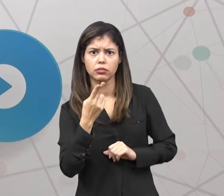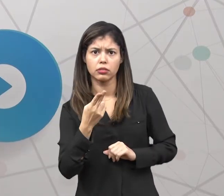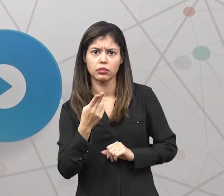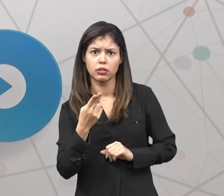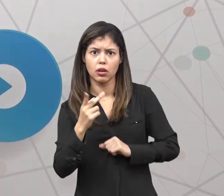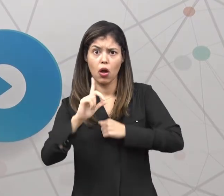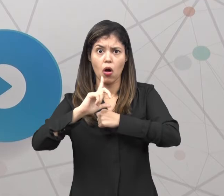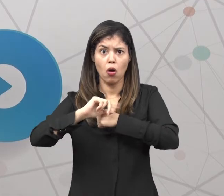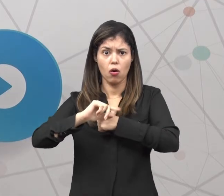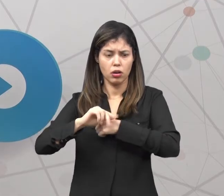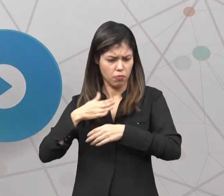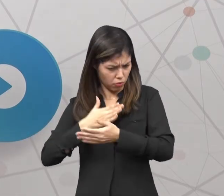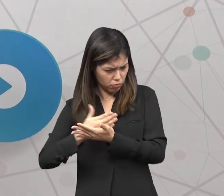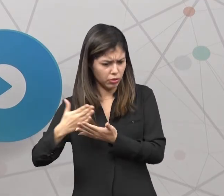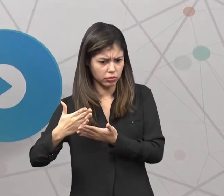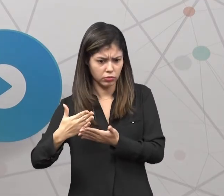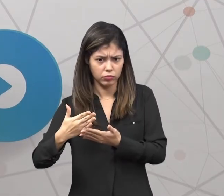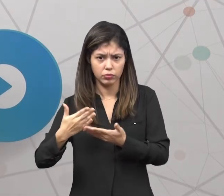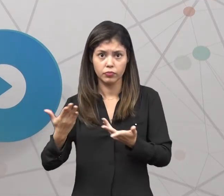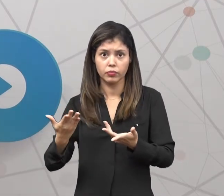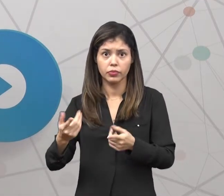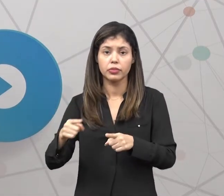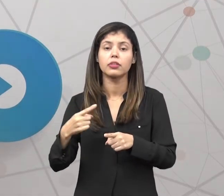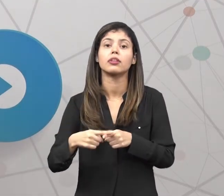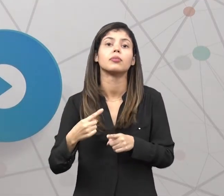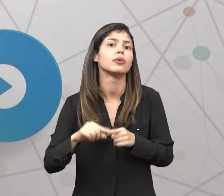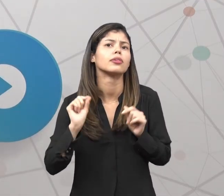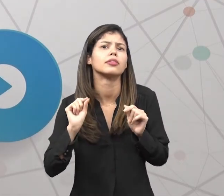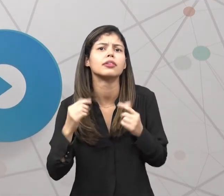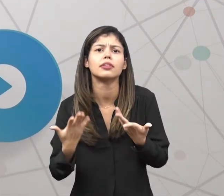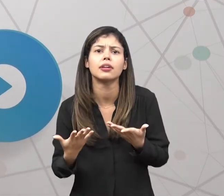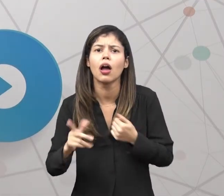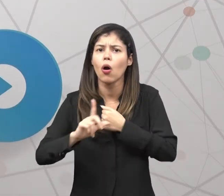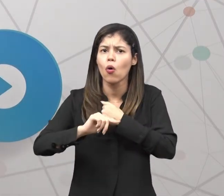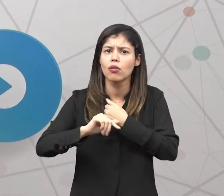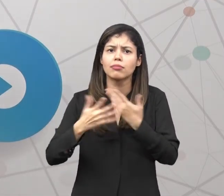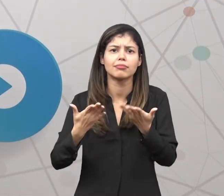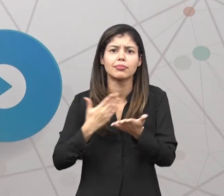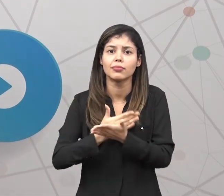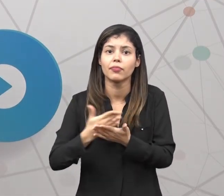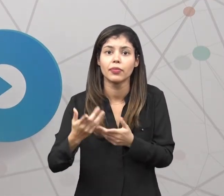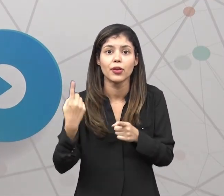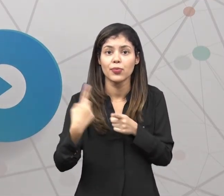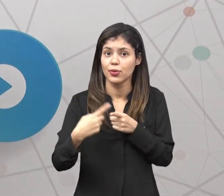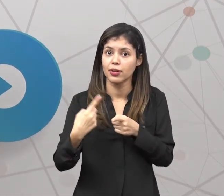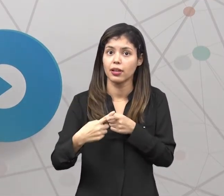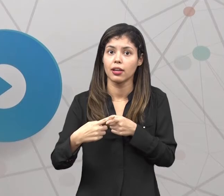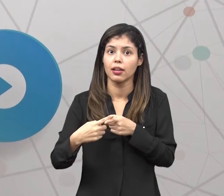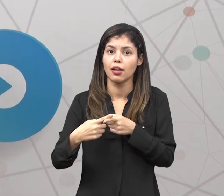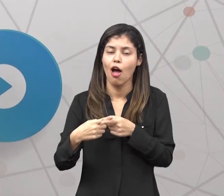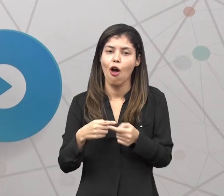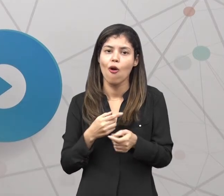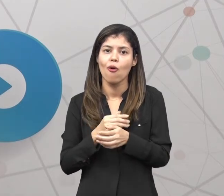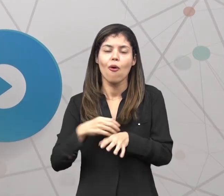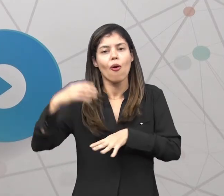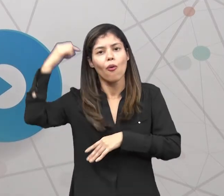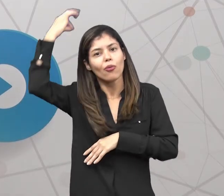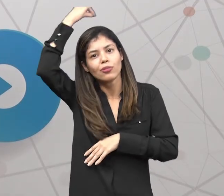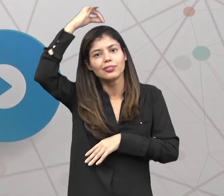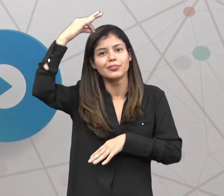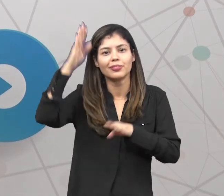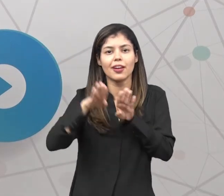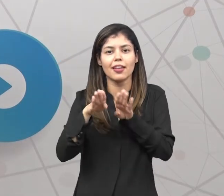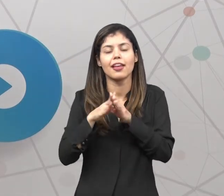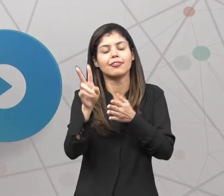ter hora para começar. Por que que ela tem que ter hora para começar? Porque o anjinho aqui, dentro da história, dentro do tema,